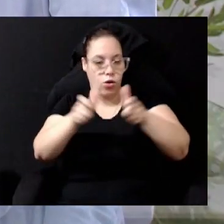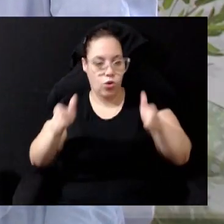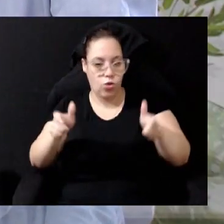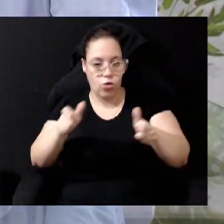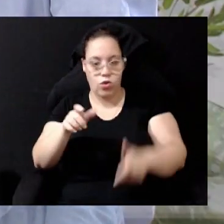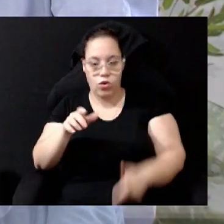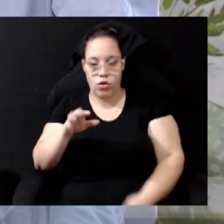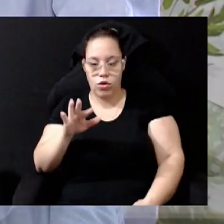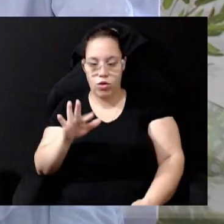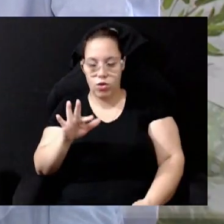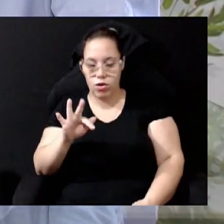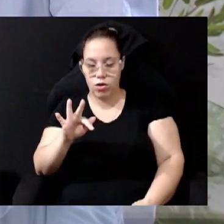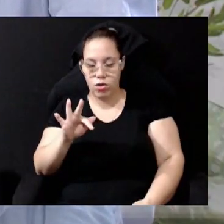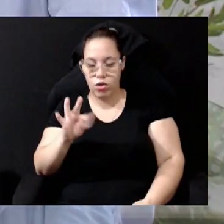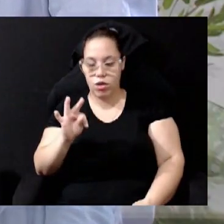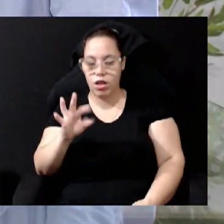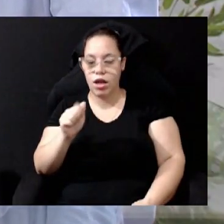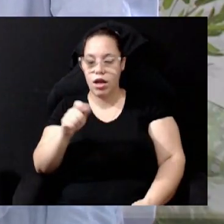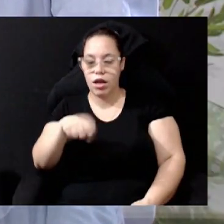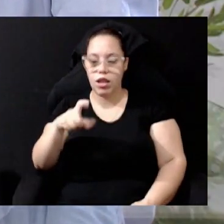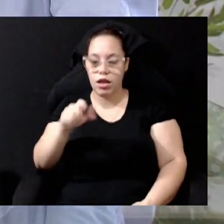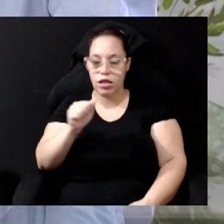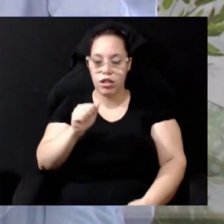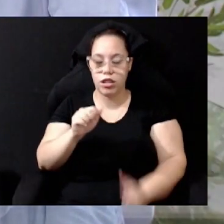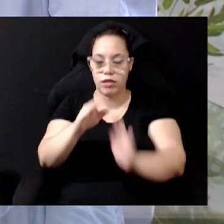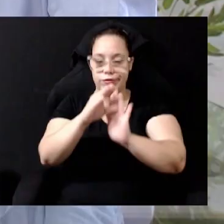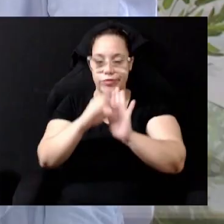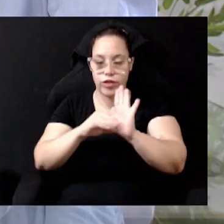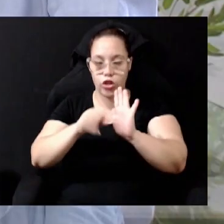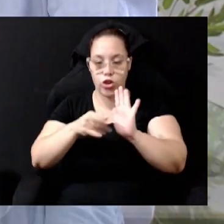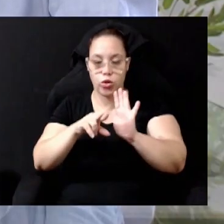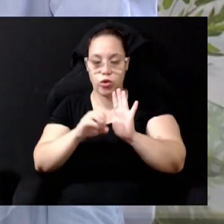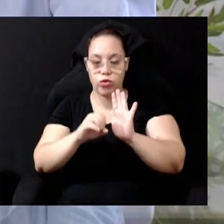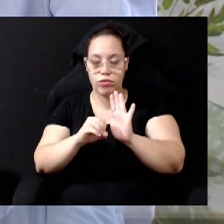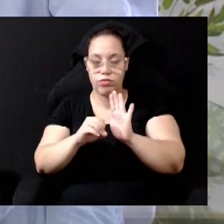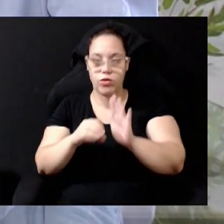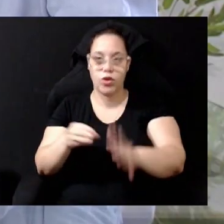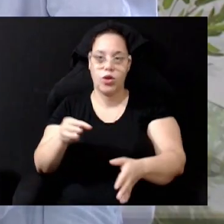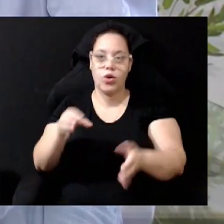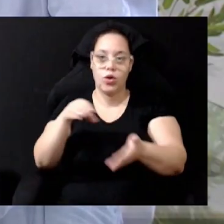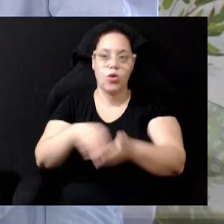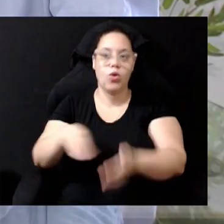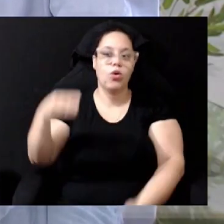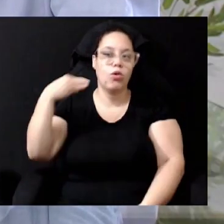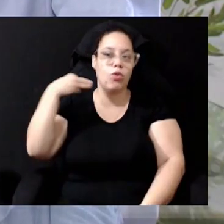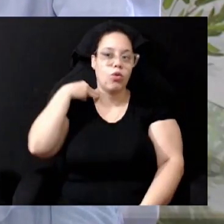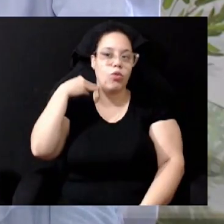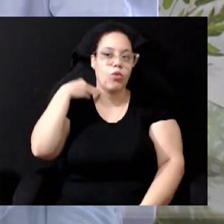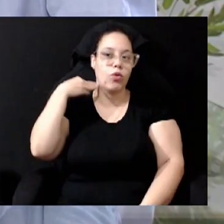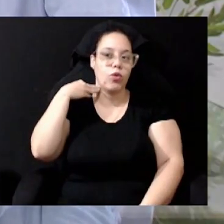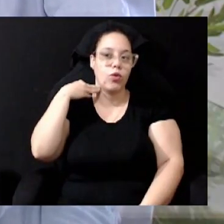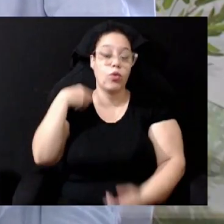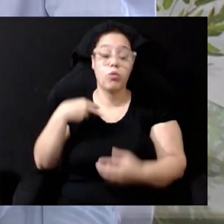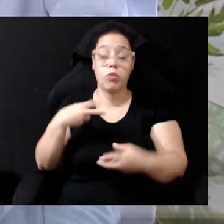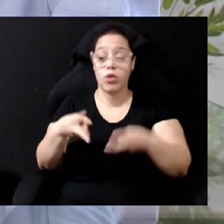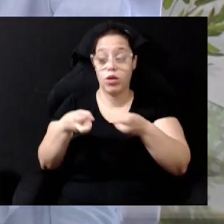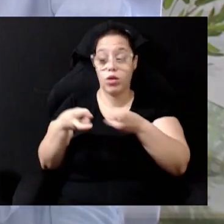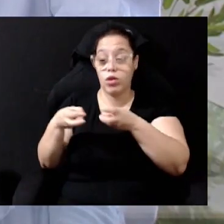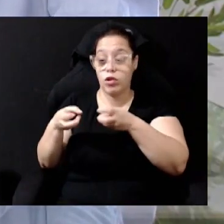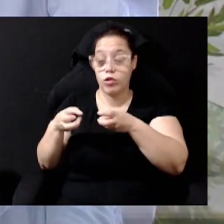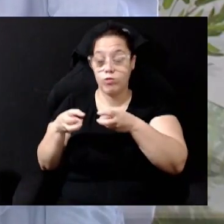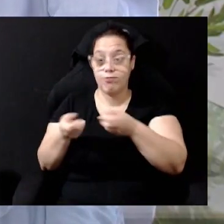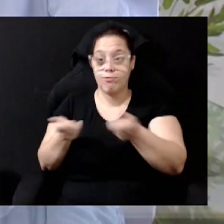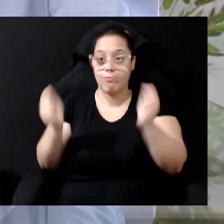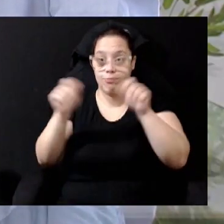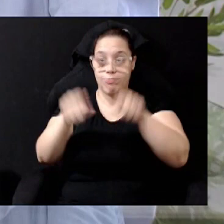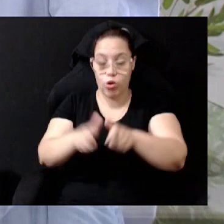juros, inclusive no relatório Focus do Banco Central, a gente já tem recebido a percepção do mercado, uma possibilidade de alta em